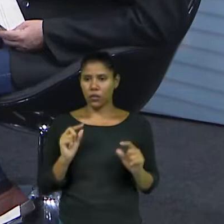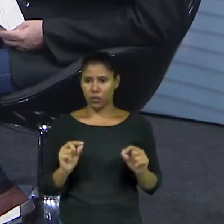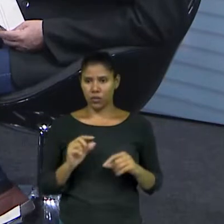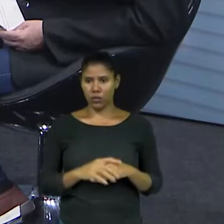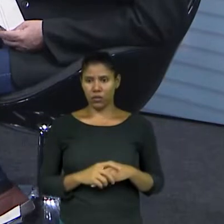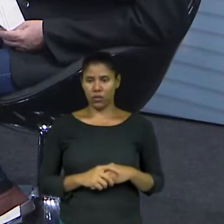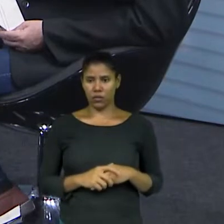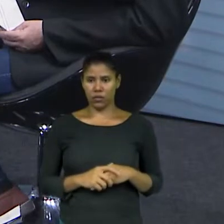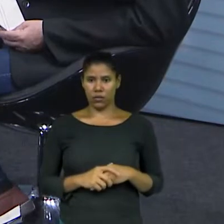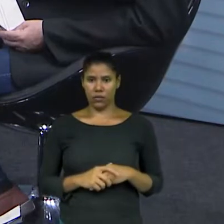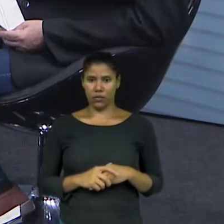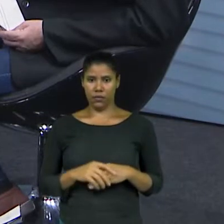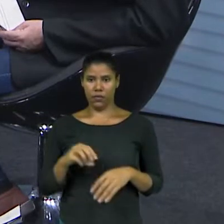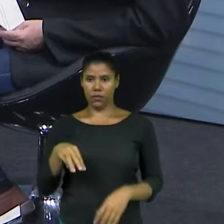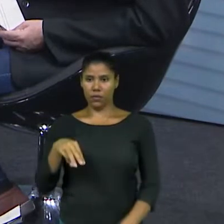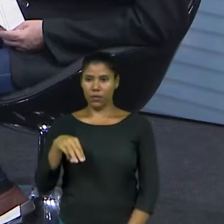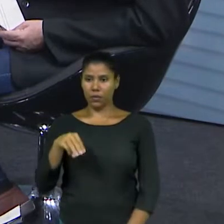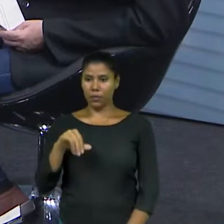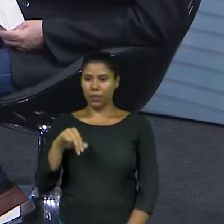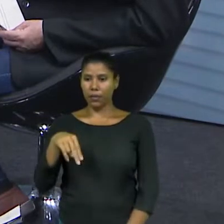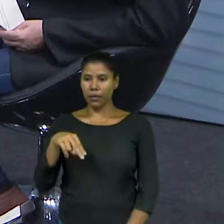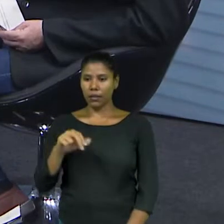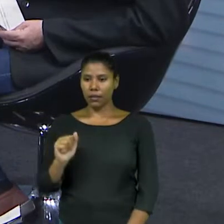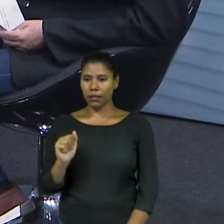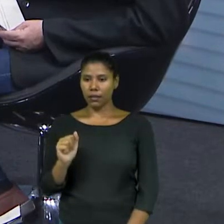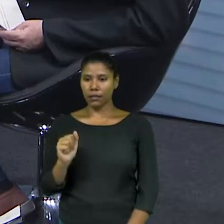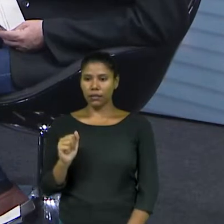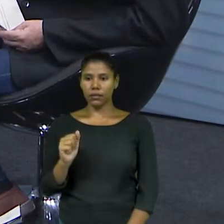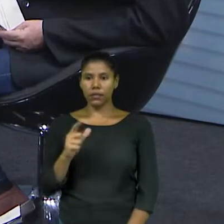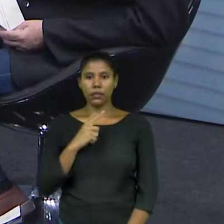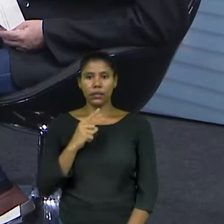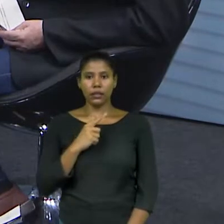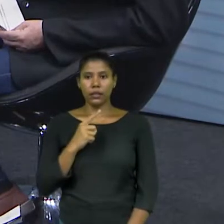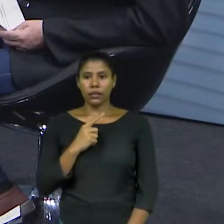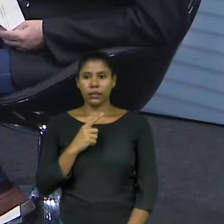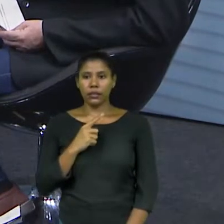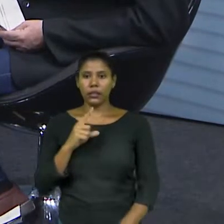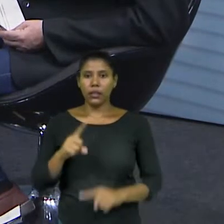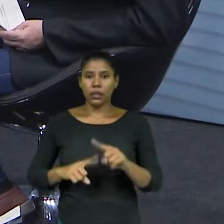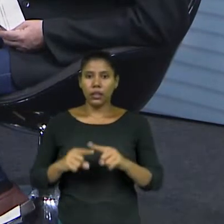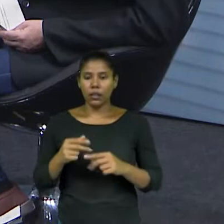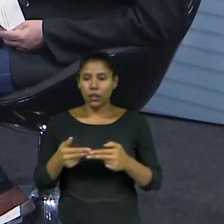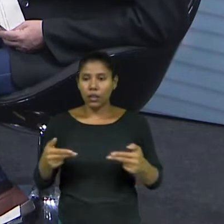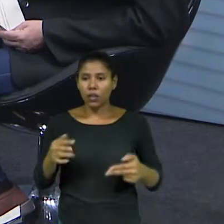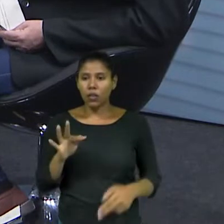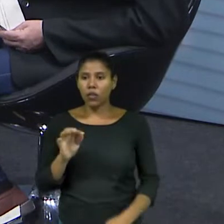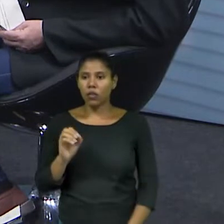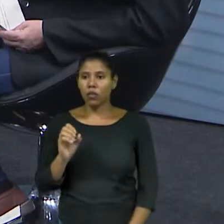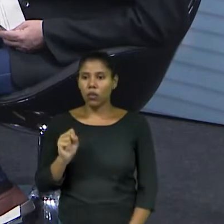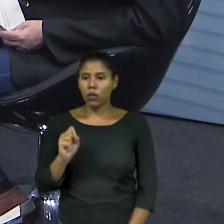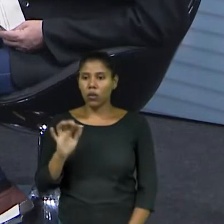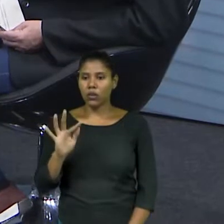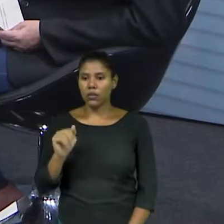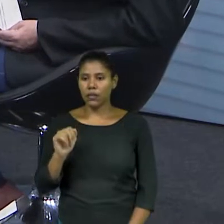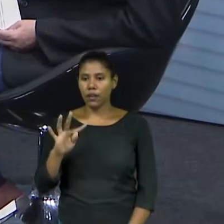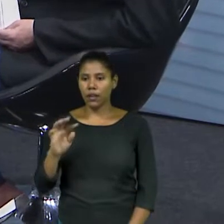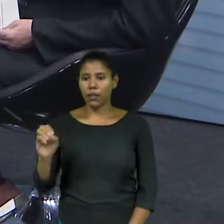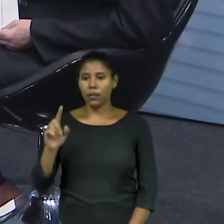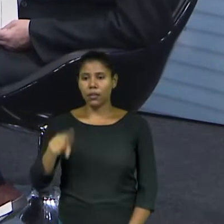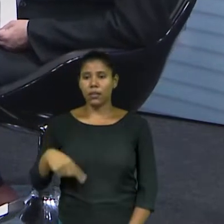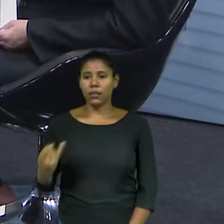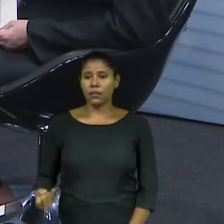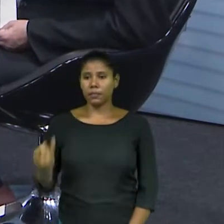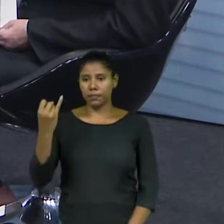Ceará, tem aquela mina, né? Do urânio aí. Itataia, nós, né, temos uma matéria-prima, o fosfato, que é fundamental para